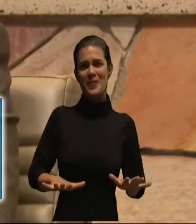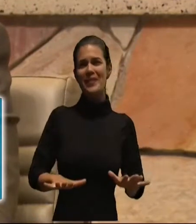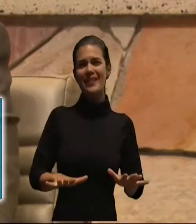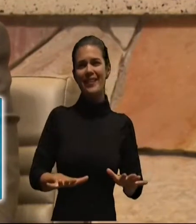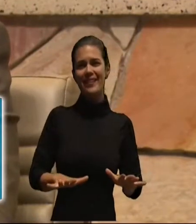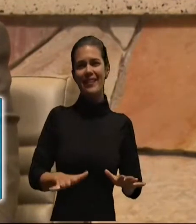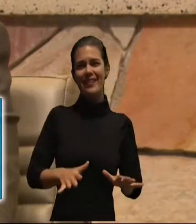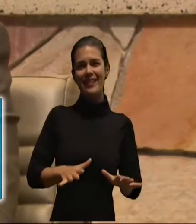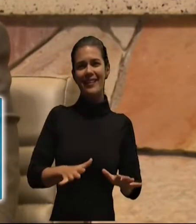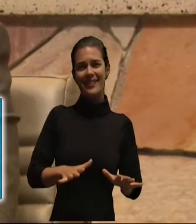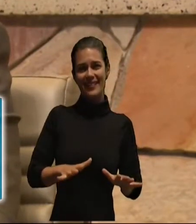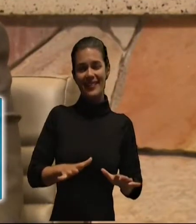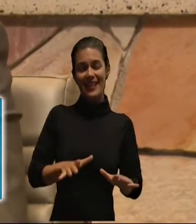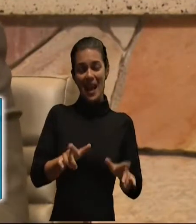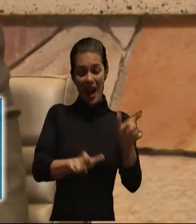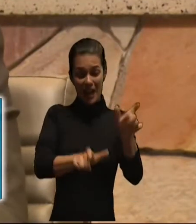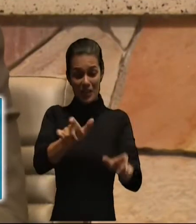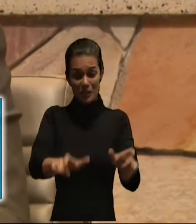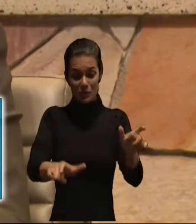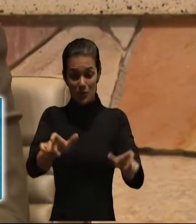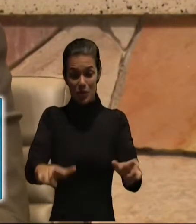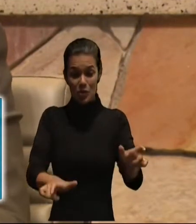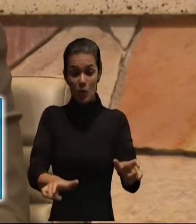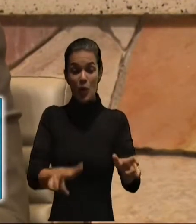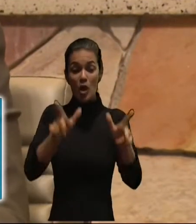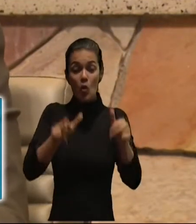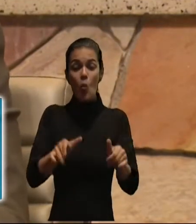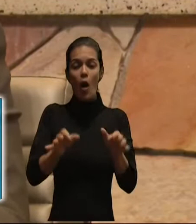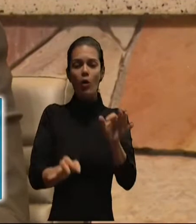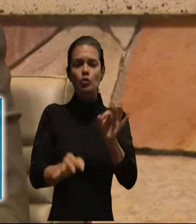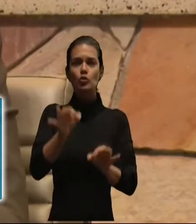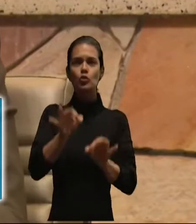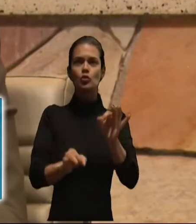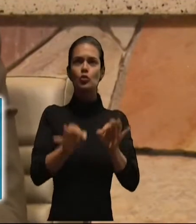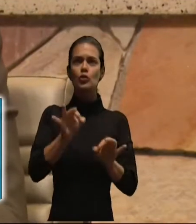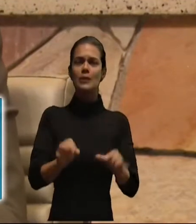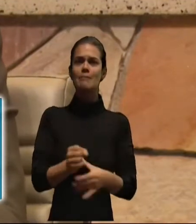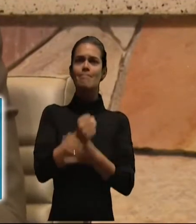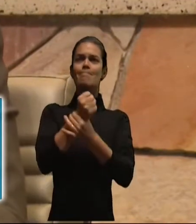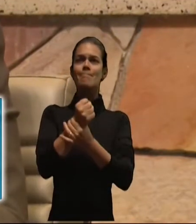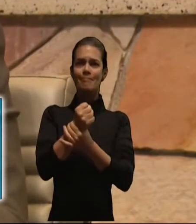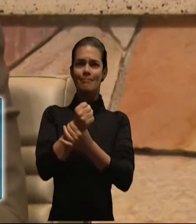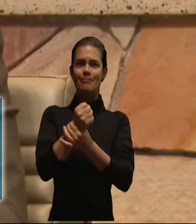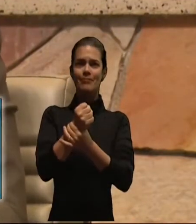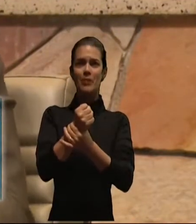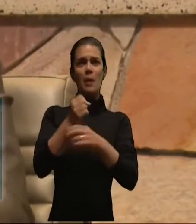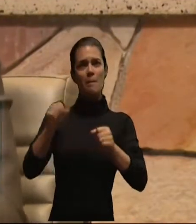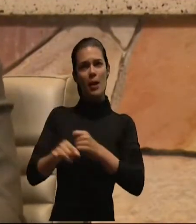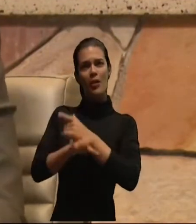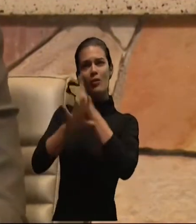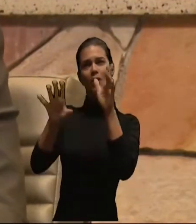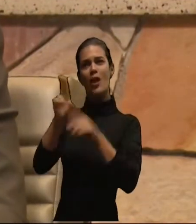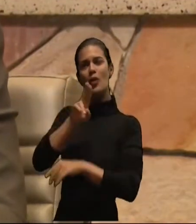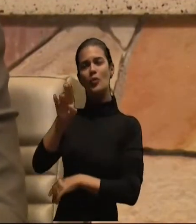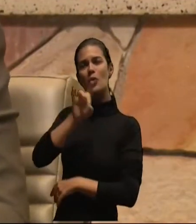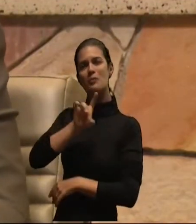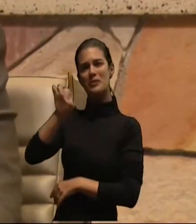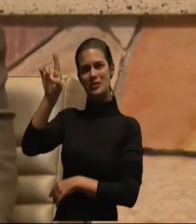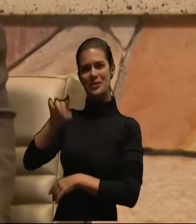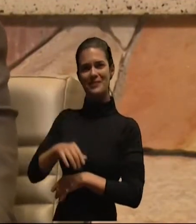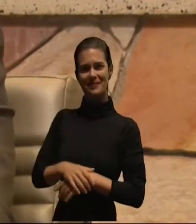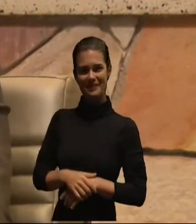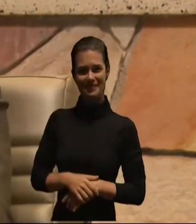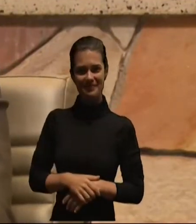justiça, plantados pelo Senhor para a sua glória. Que coisa maravilhosa foi